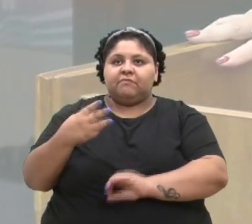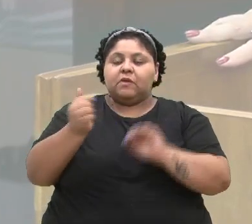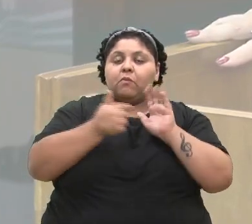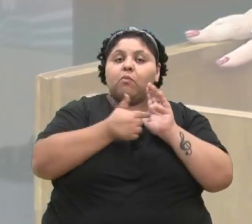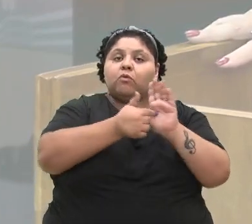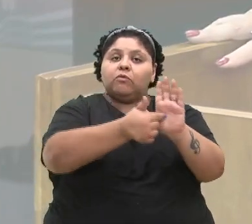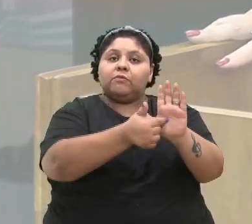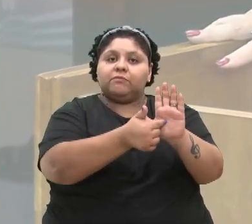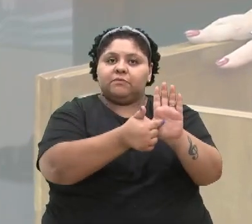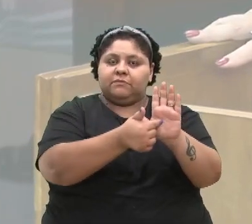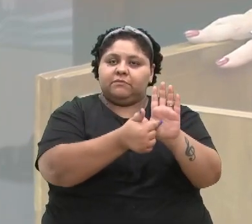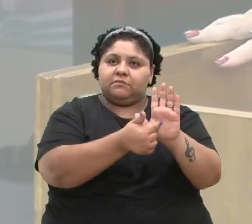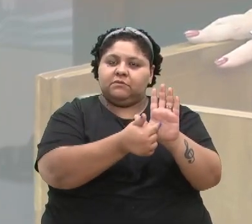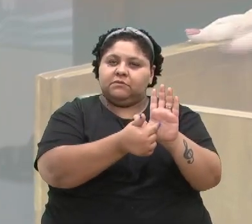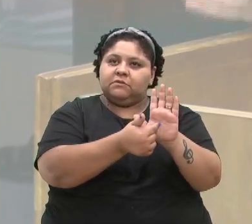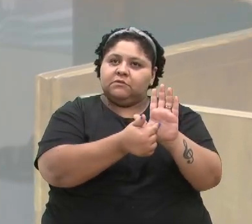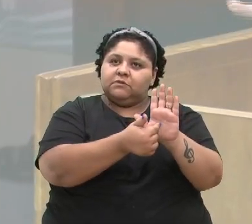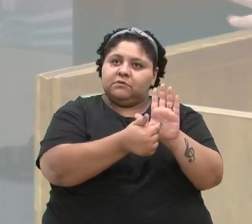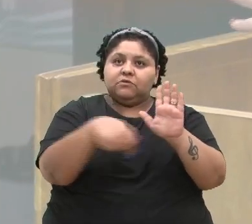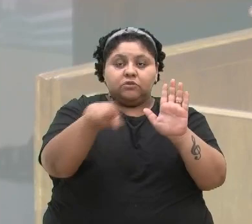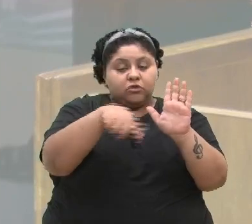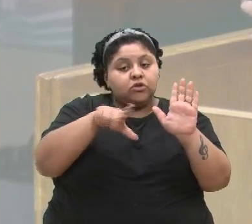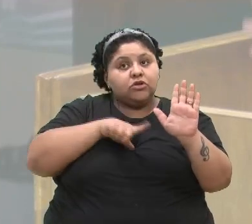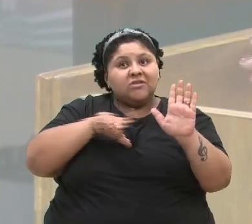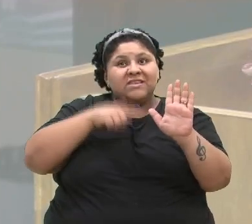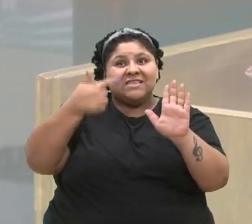apontou que nós temos